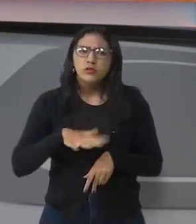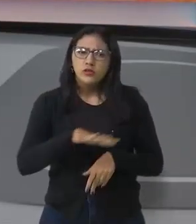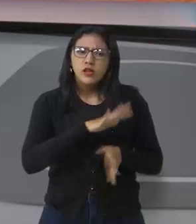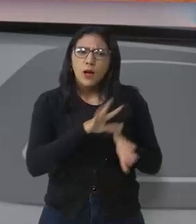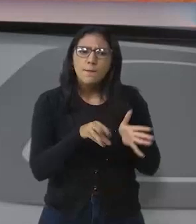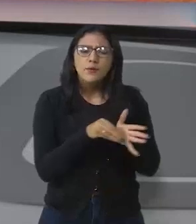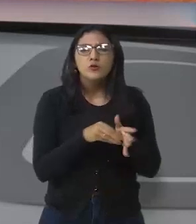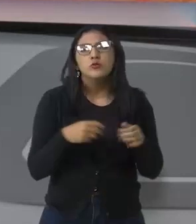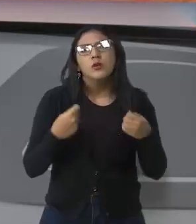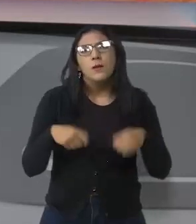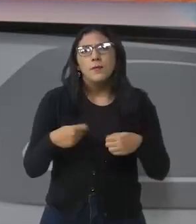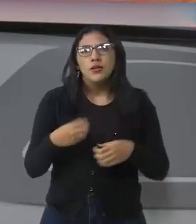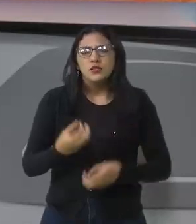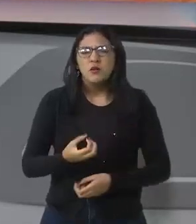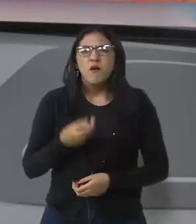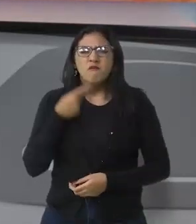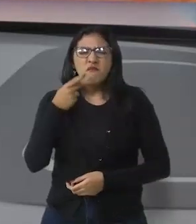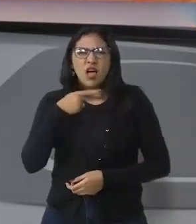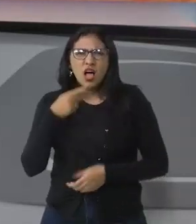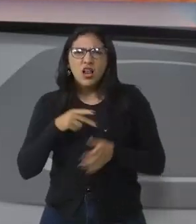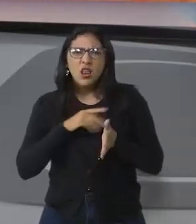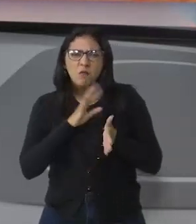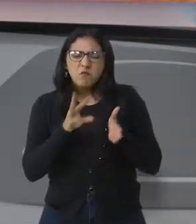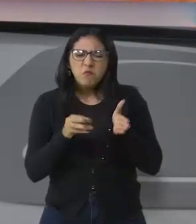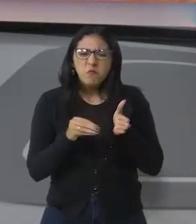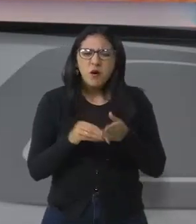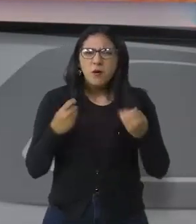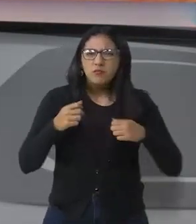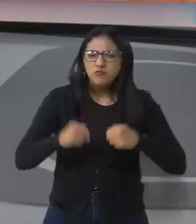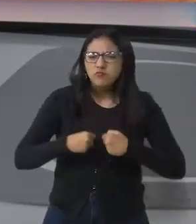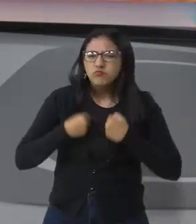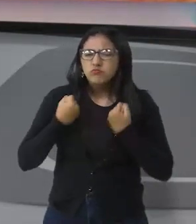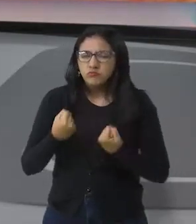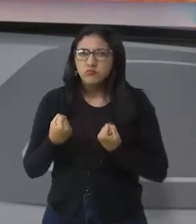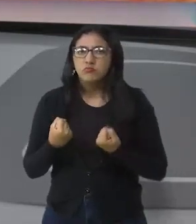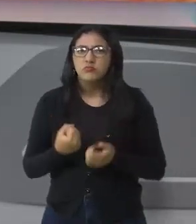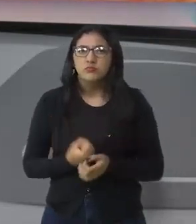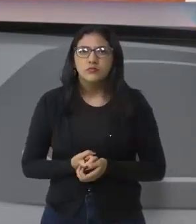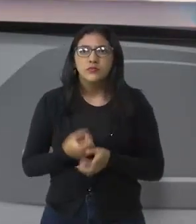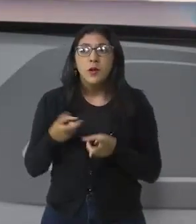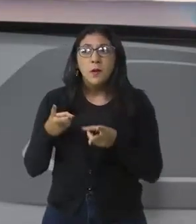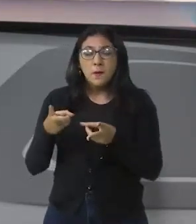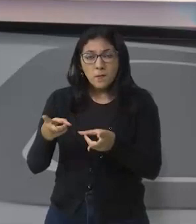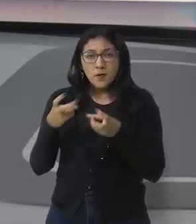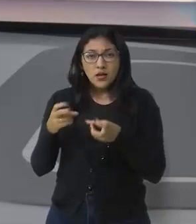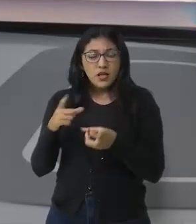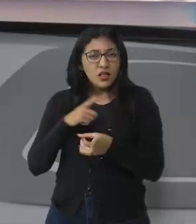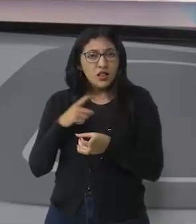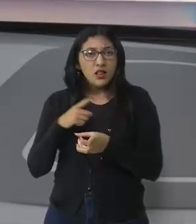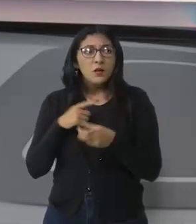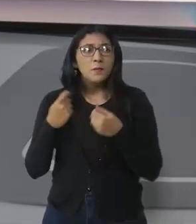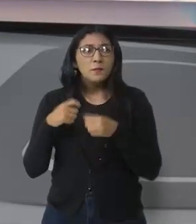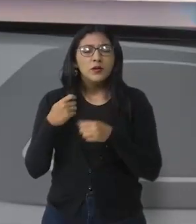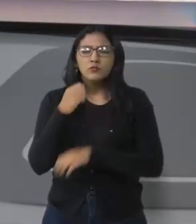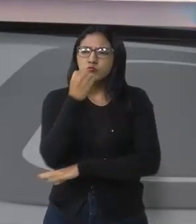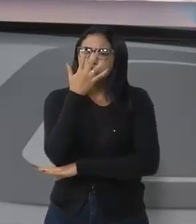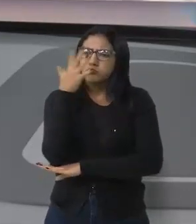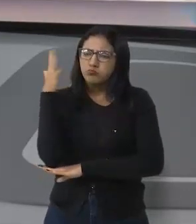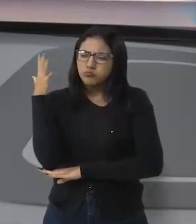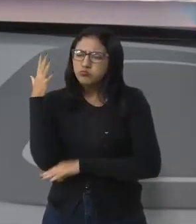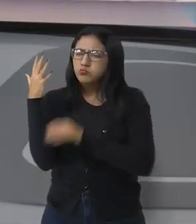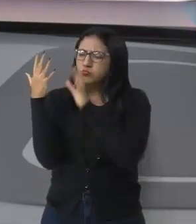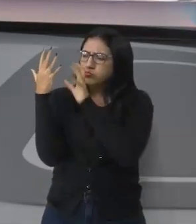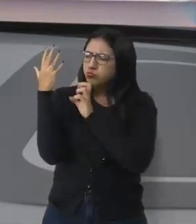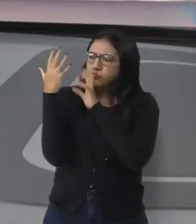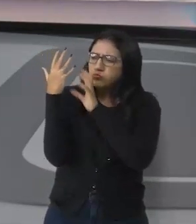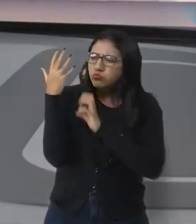da Amazônia tenham cada vez mais voz. Verificamos que esses povos vão sobreviver através da coleta ou até mesmo da